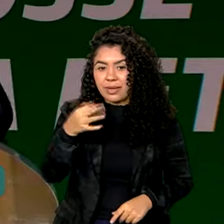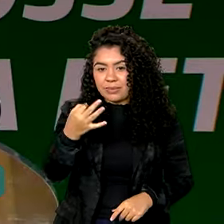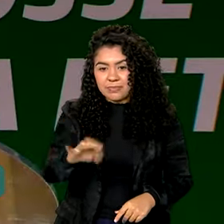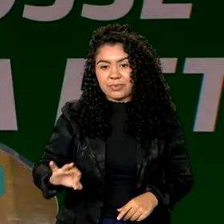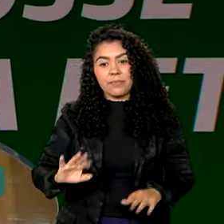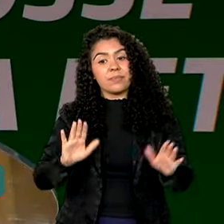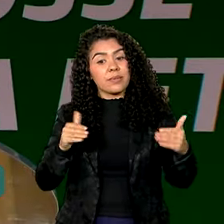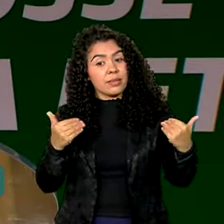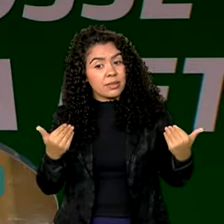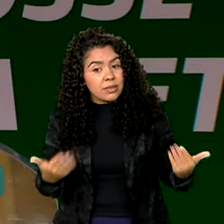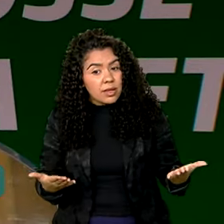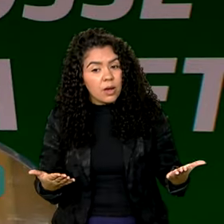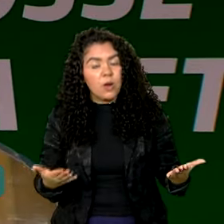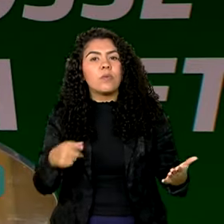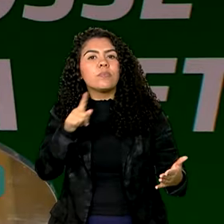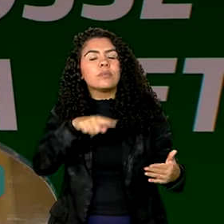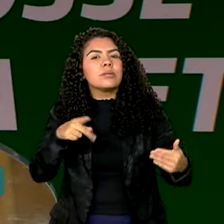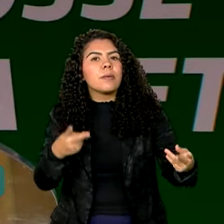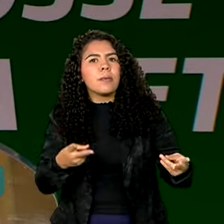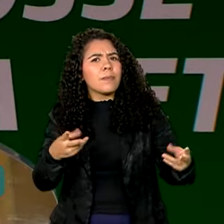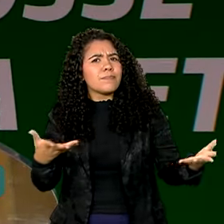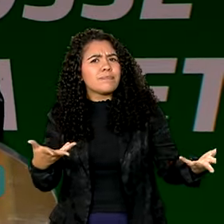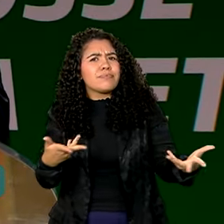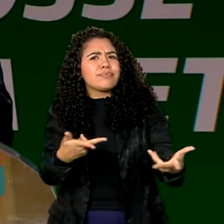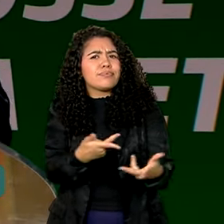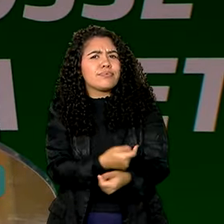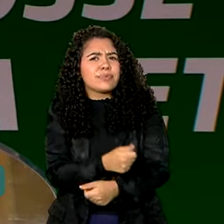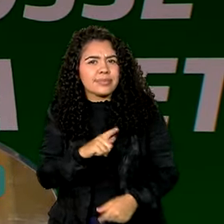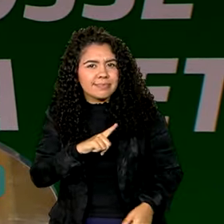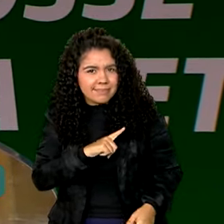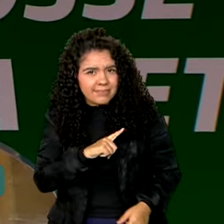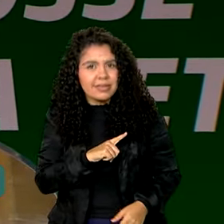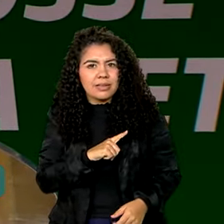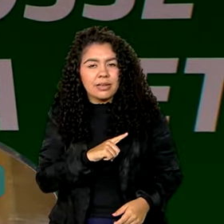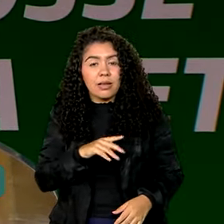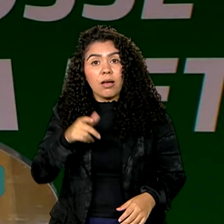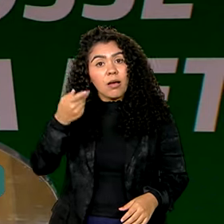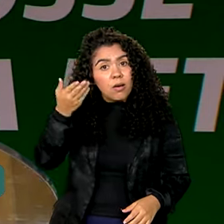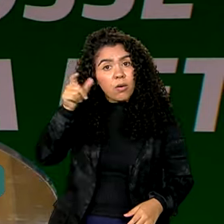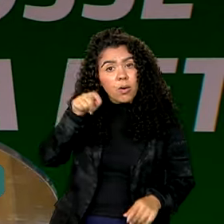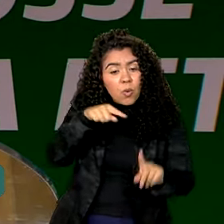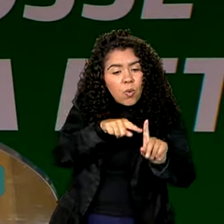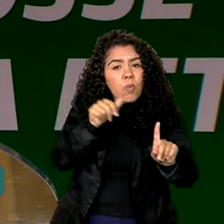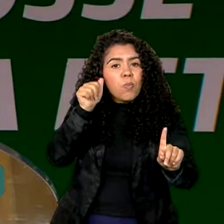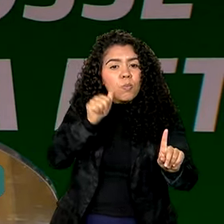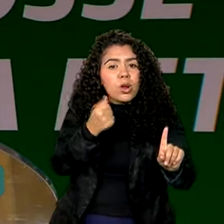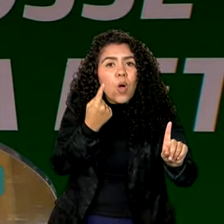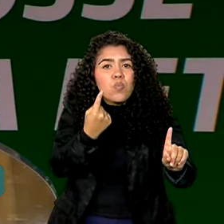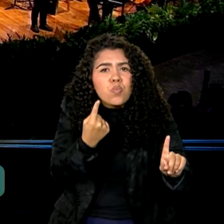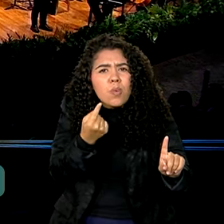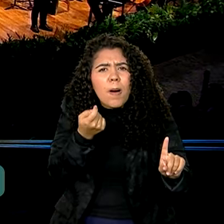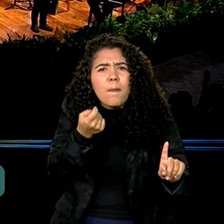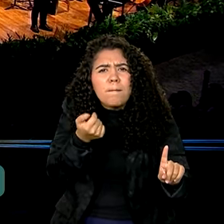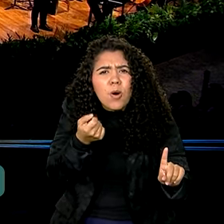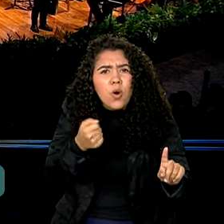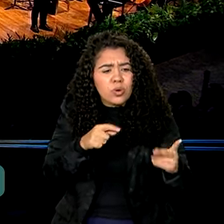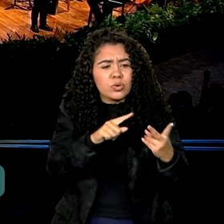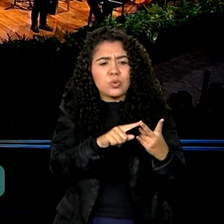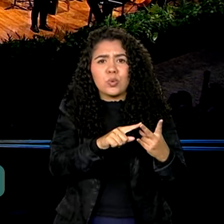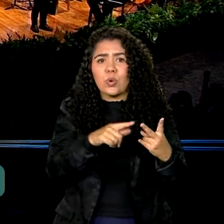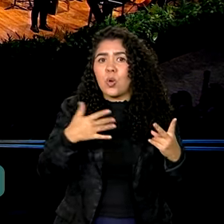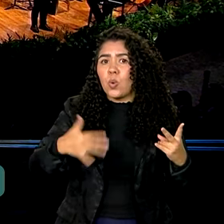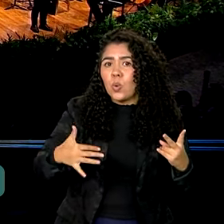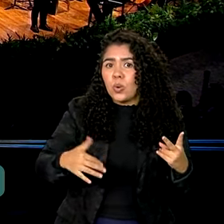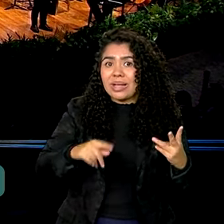Quatro mulheres. Ou seja, então veja que coisa extraordinária. Uma mulher é pouco, duas é demais, três